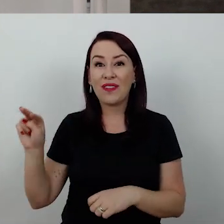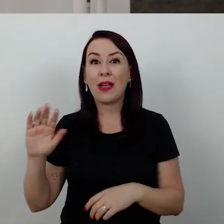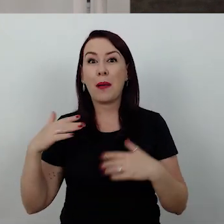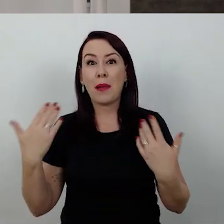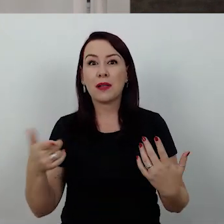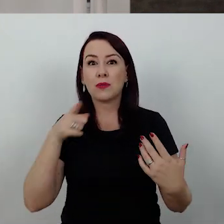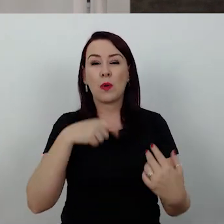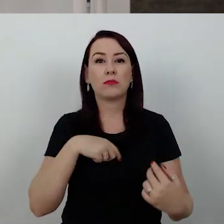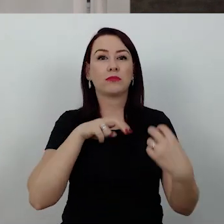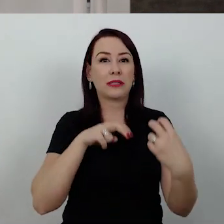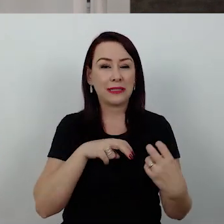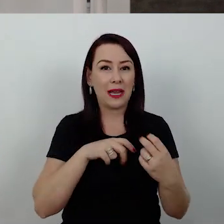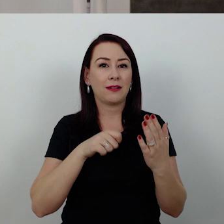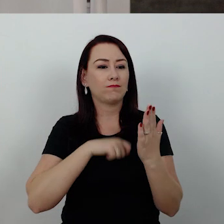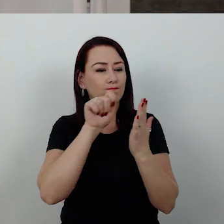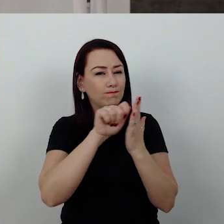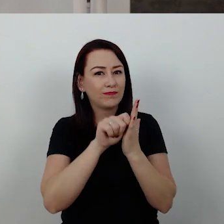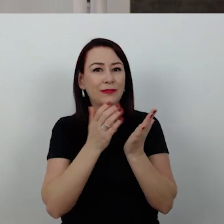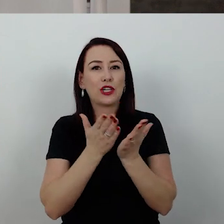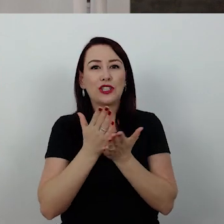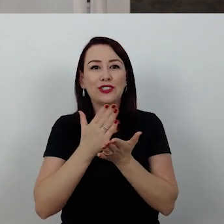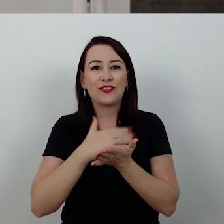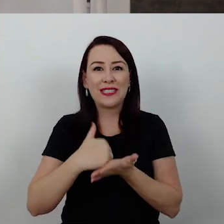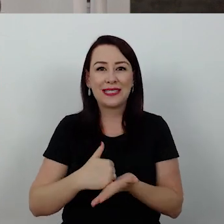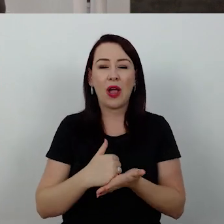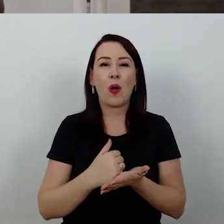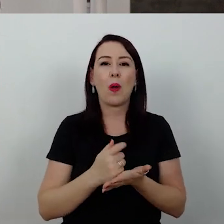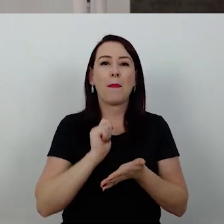você vai sentar para fazer a divisão